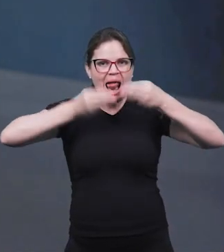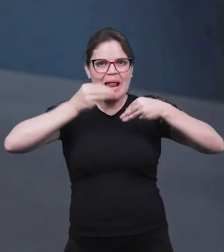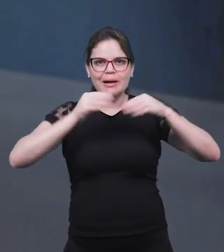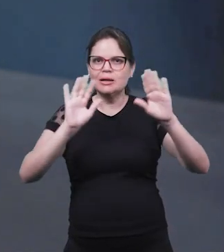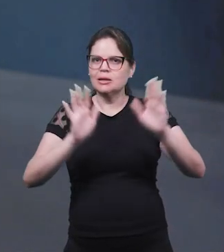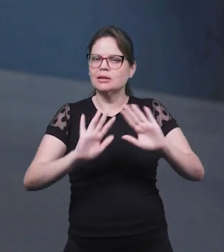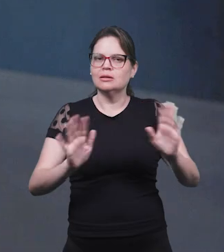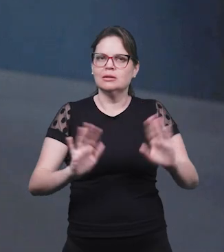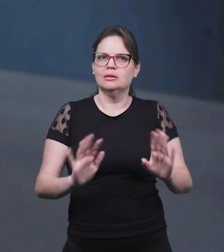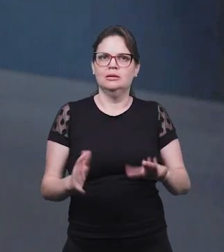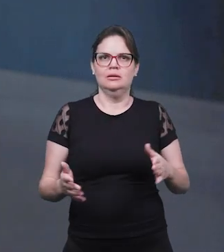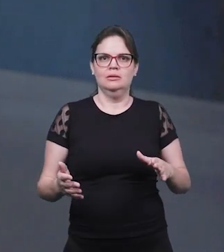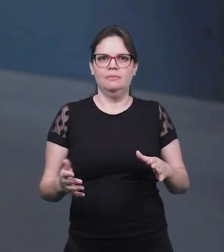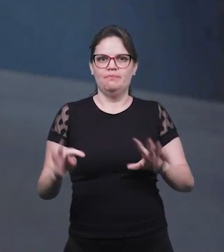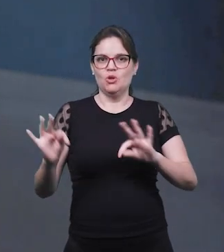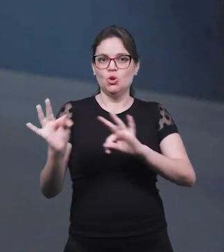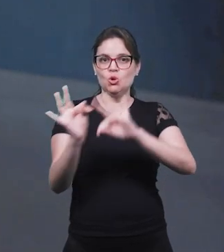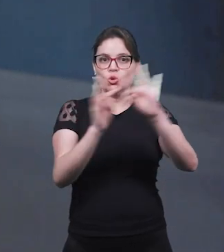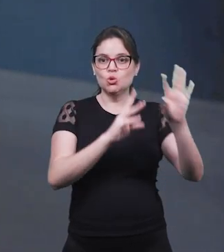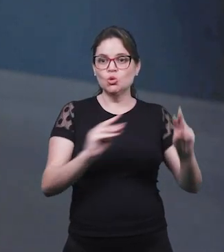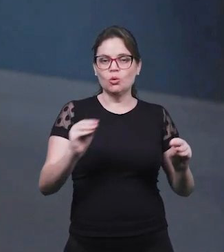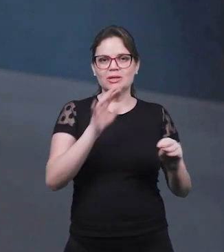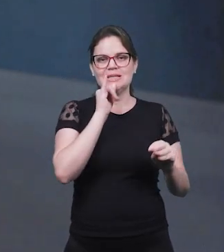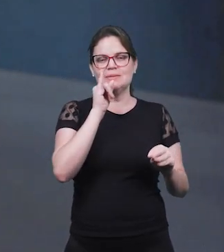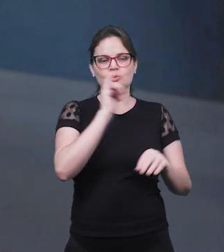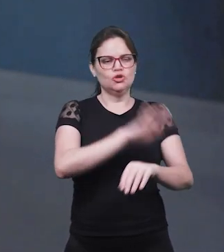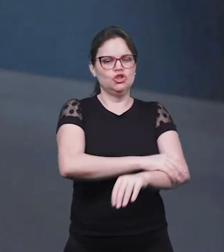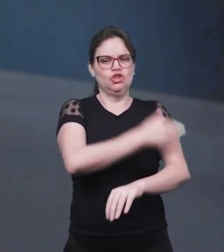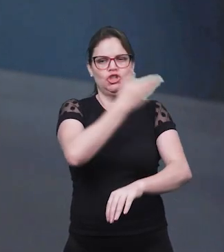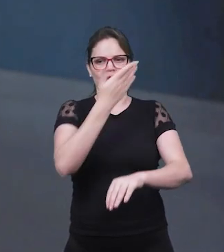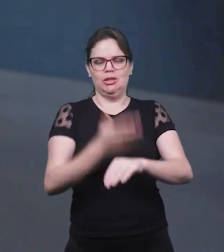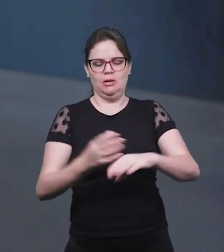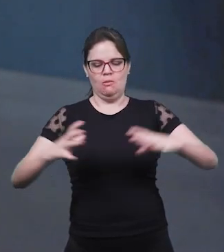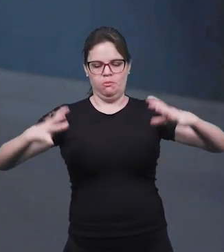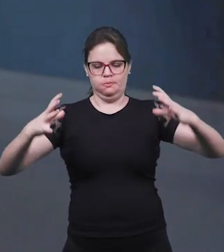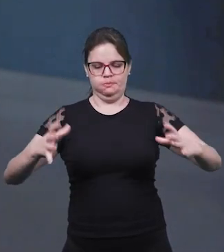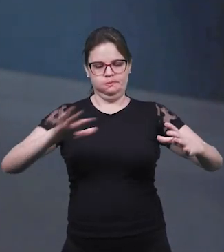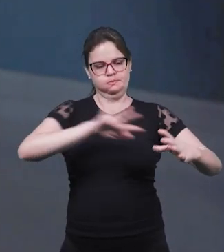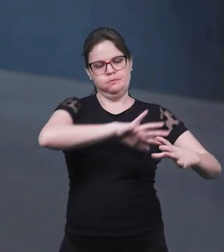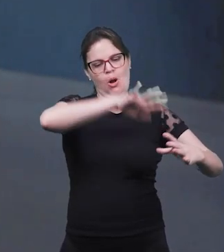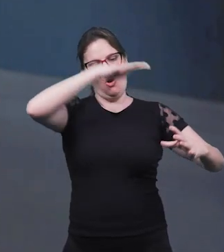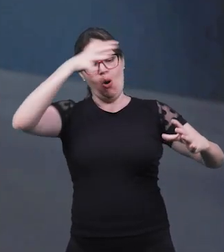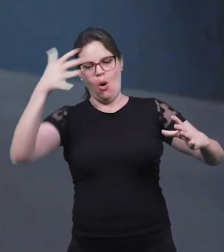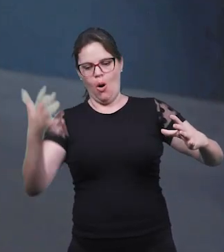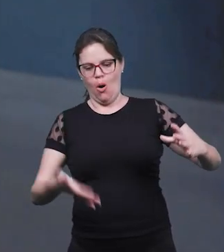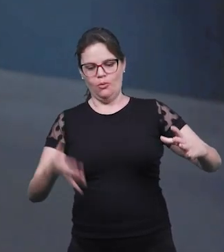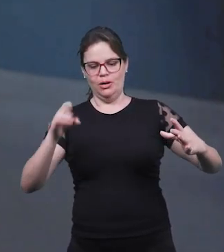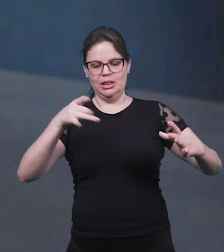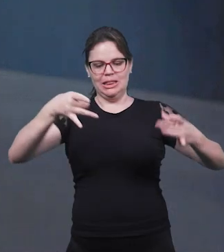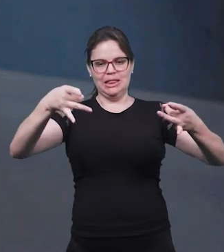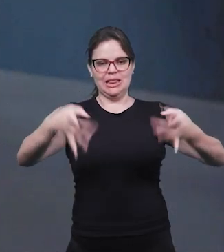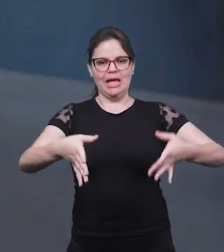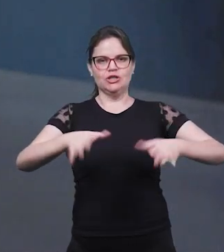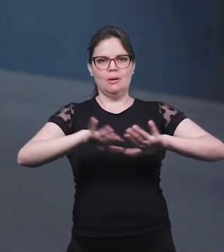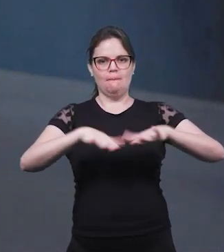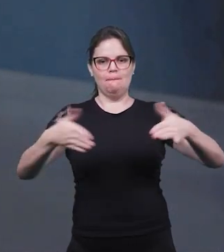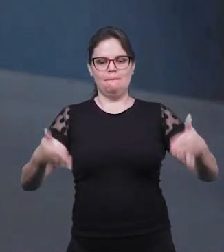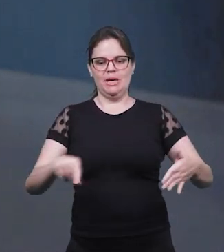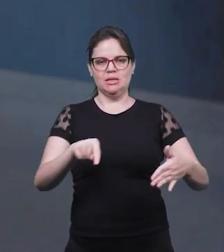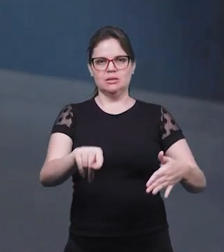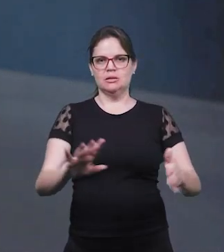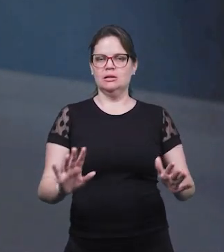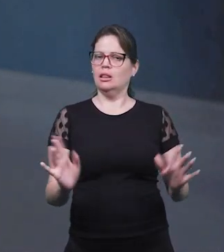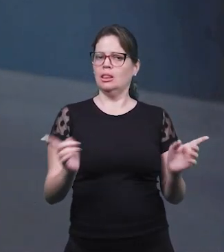Ninguém coloca toda a refeição do dia num prato e deixa exposto na mesa. Por quê? Pragas,